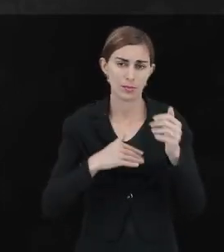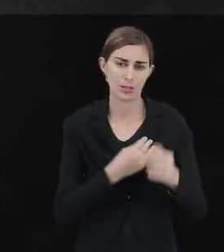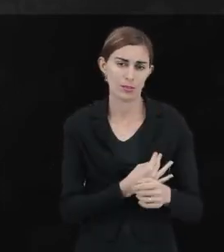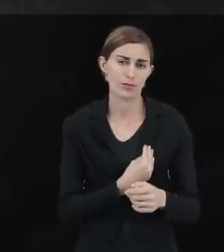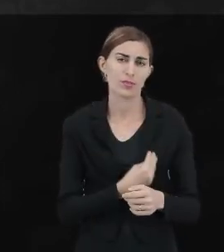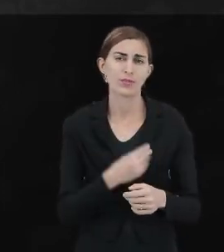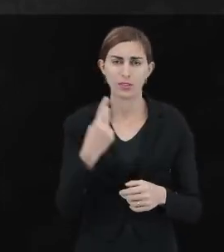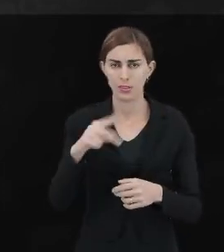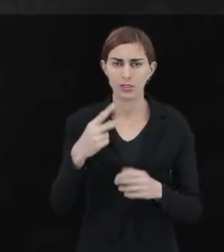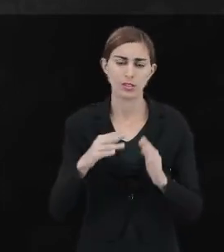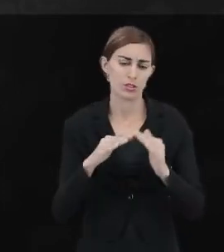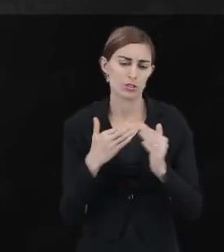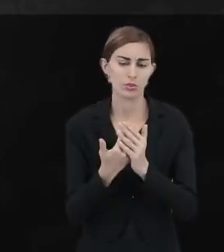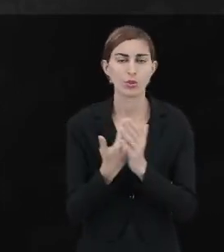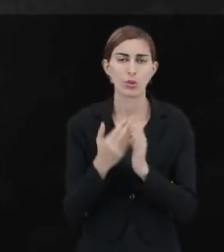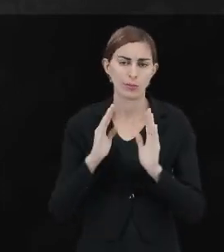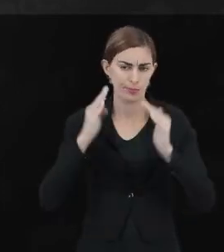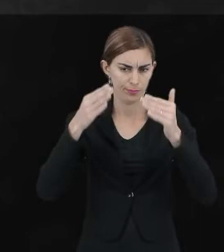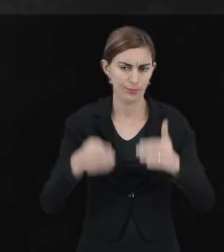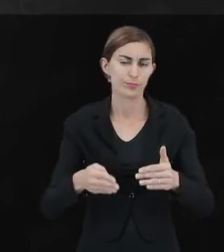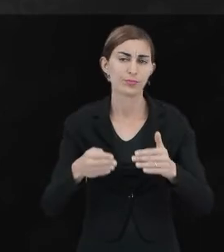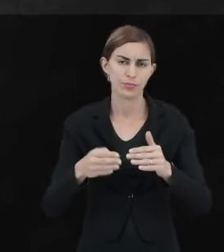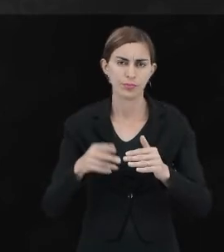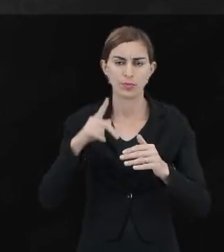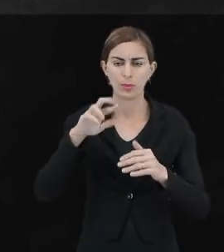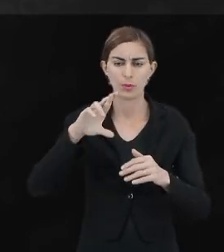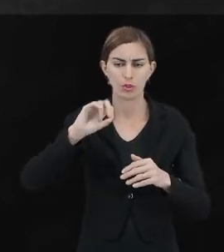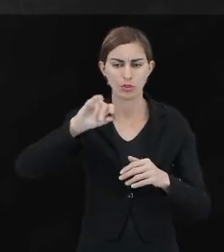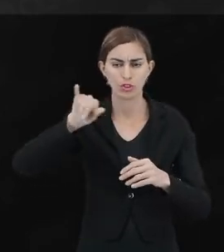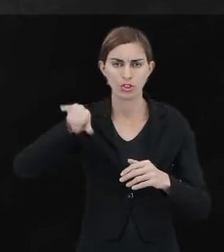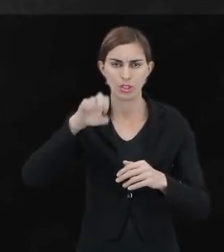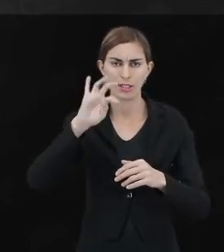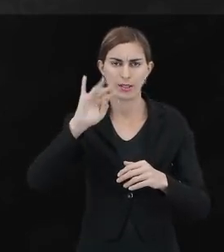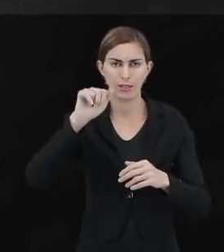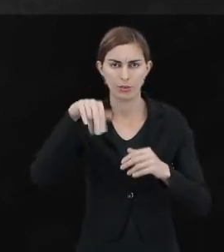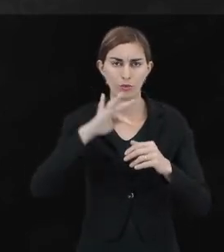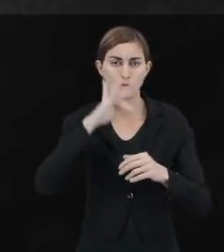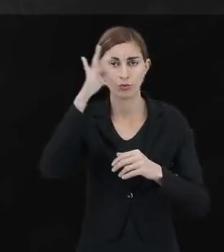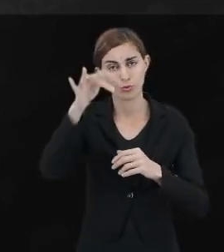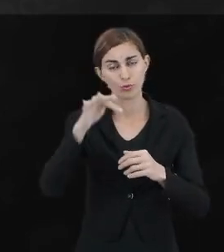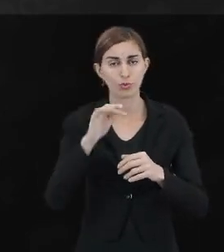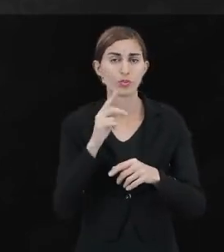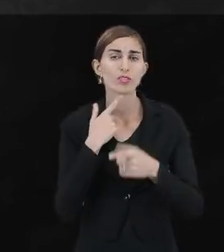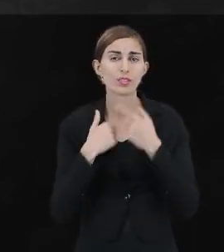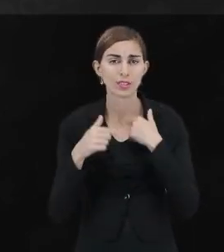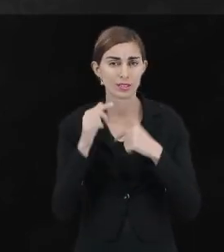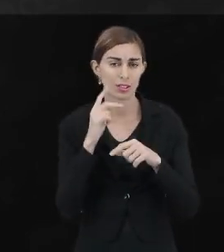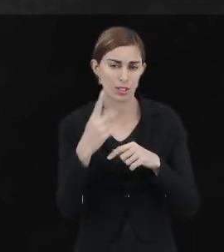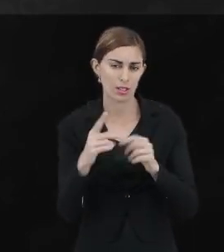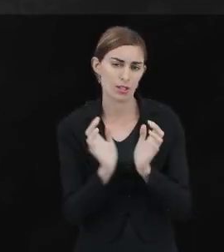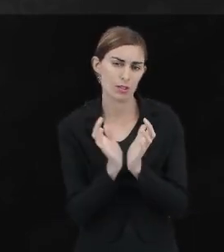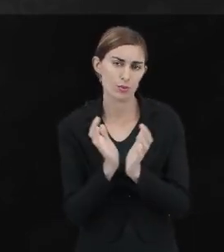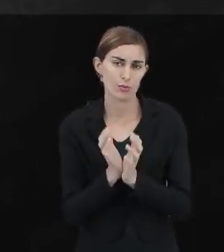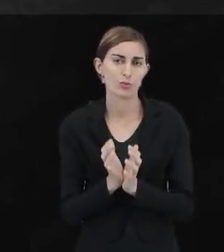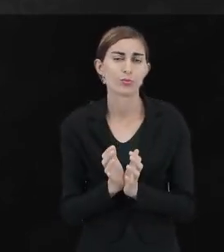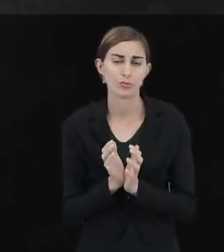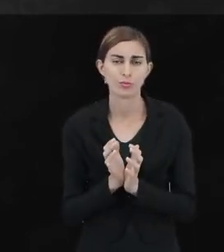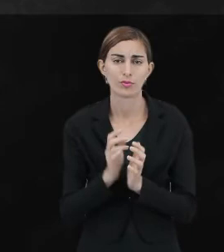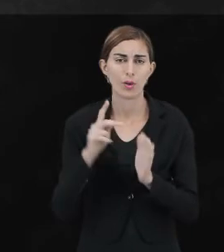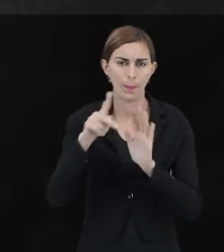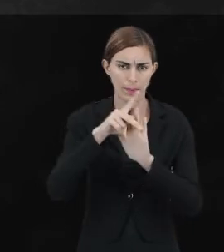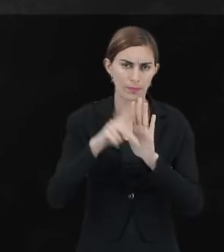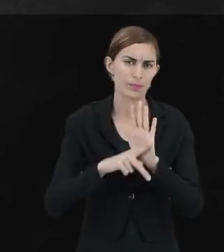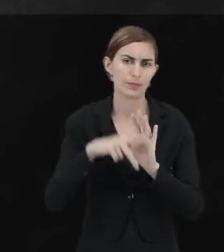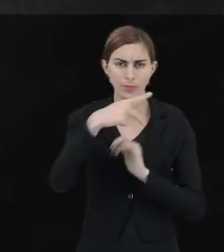serem vividas naquela escola específica, projetando para o futuro desejado por aquele grupo. O